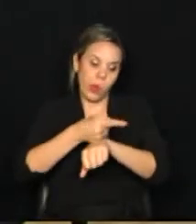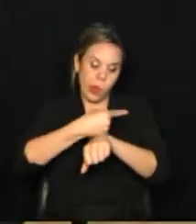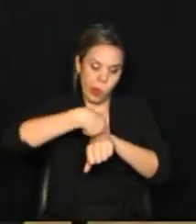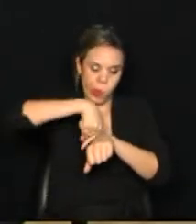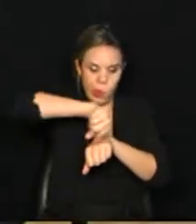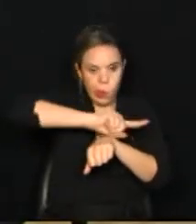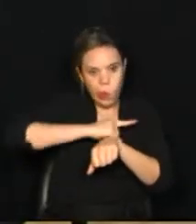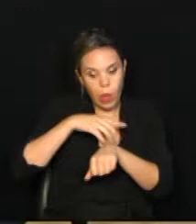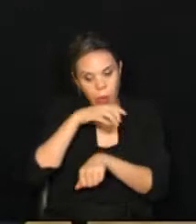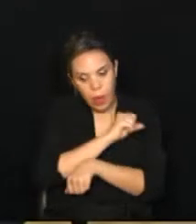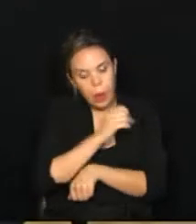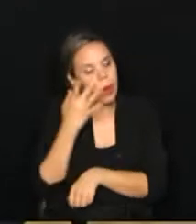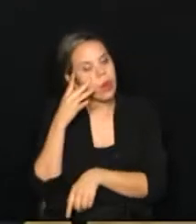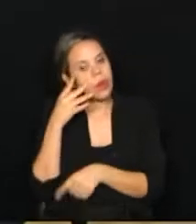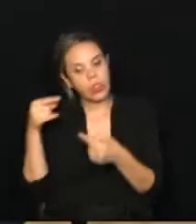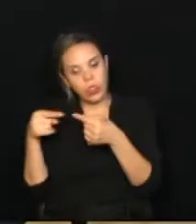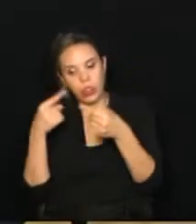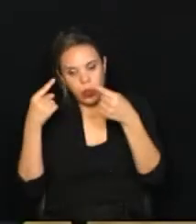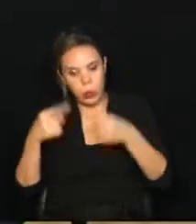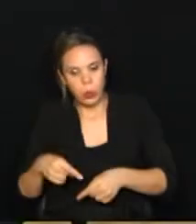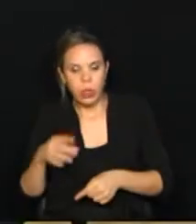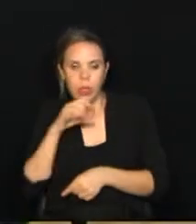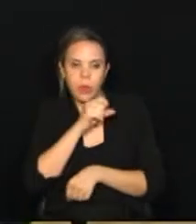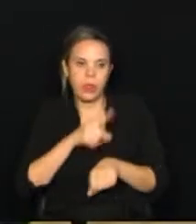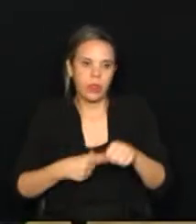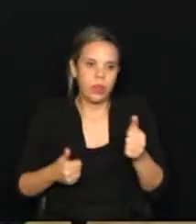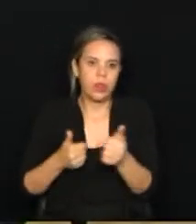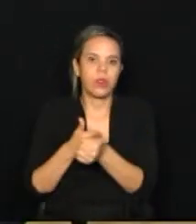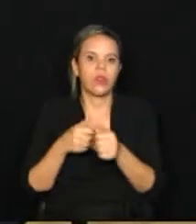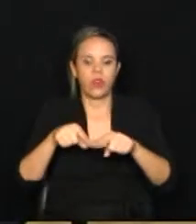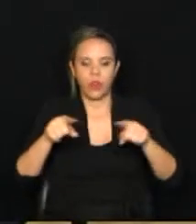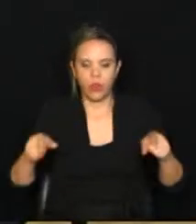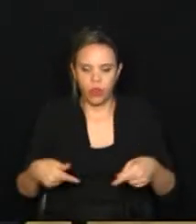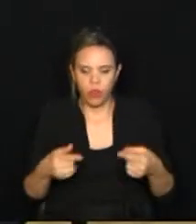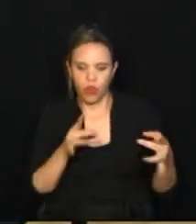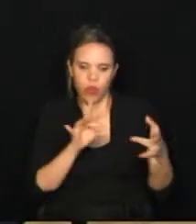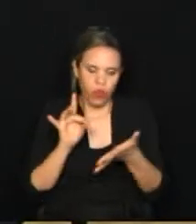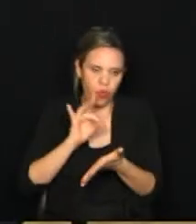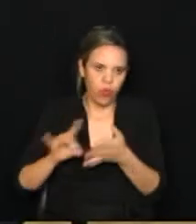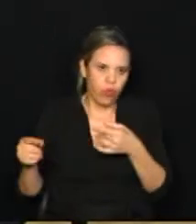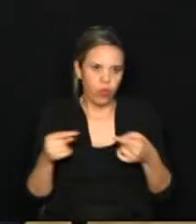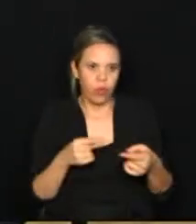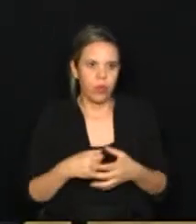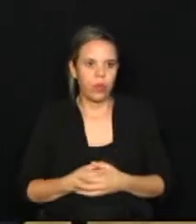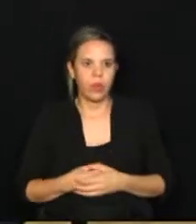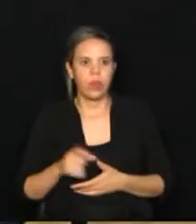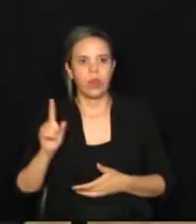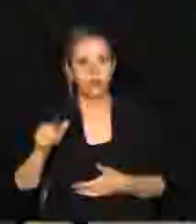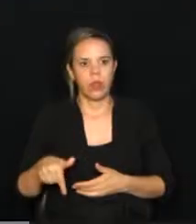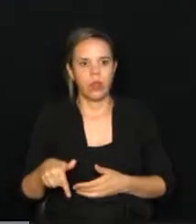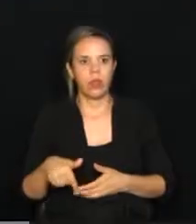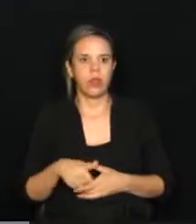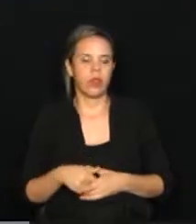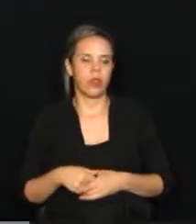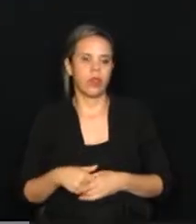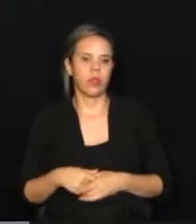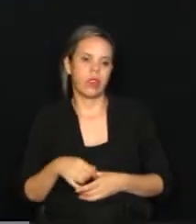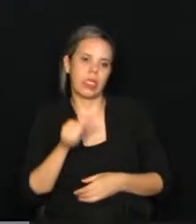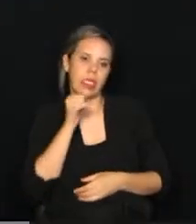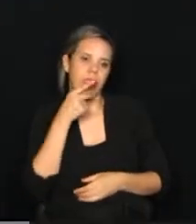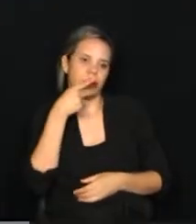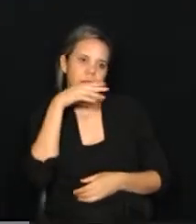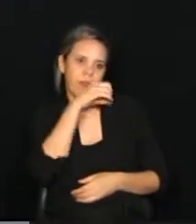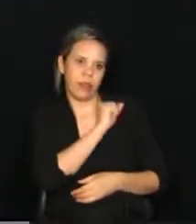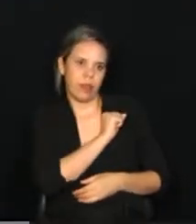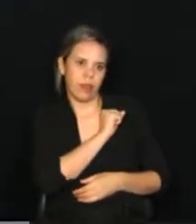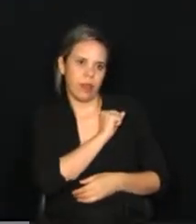transição mais rápida? É o ataque rápido que em pouco tempo você chega na quadra do adversário? É um jogo mais, como eu falo, mais rápido,